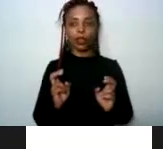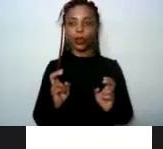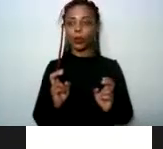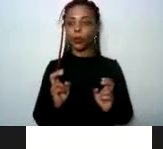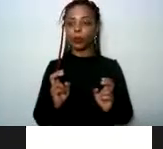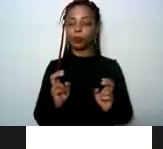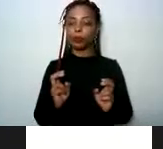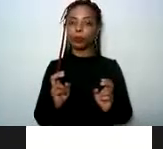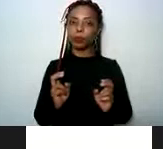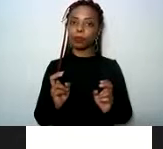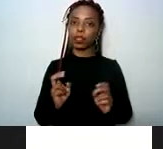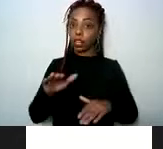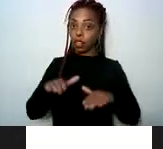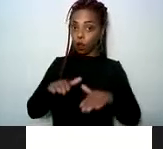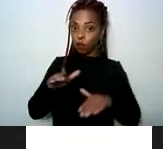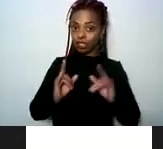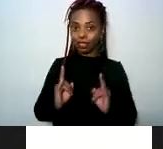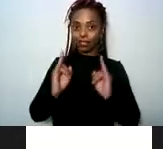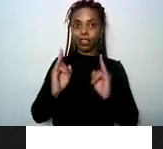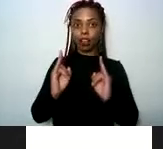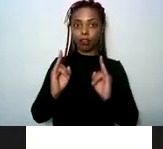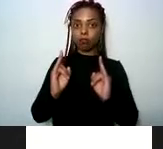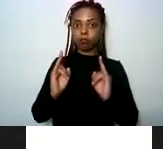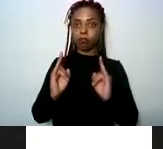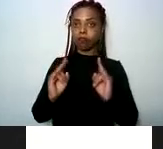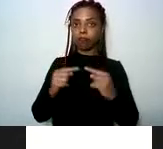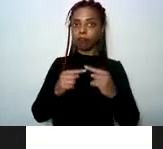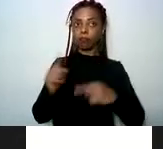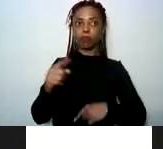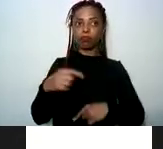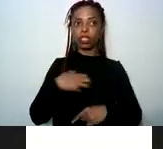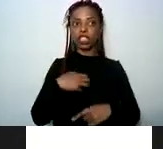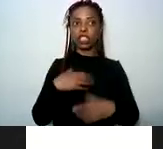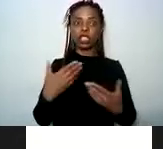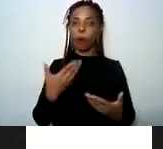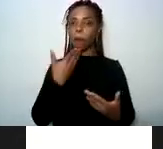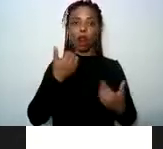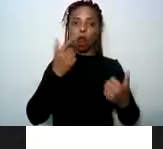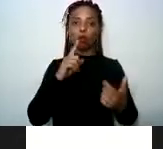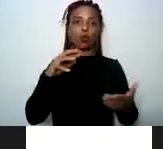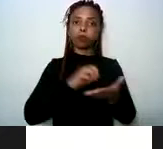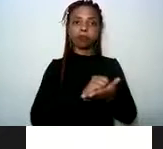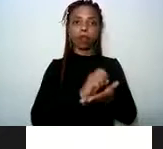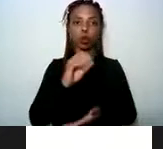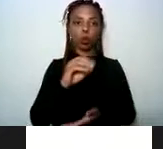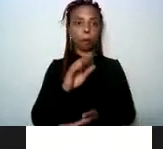talvez esse edifício não fosse desse estilo então não devesse ser tombado e aí depois disso